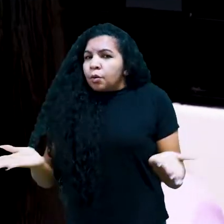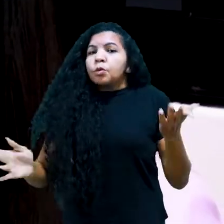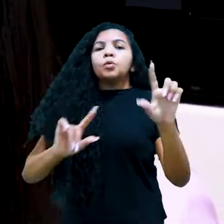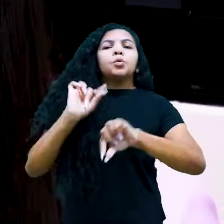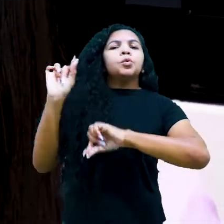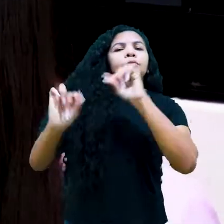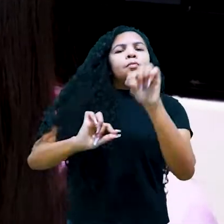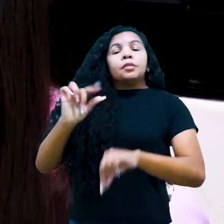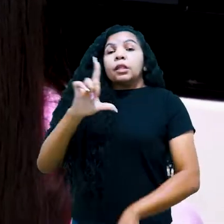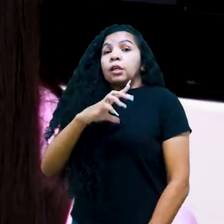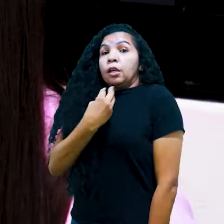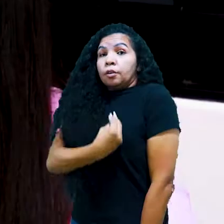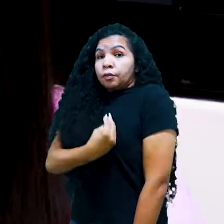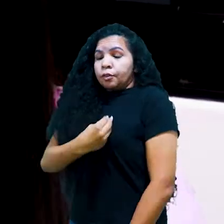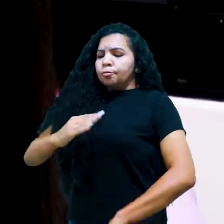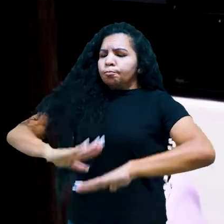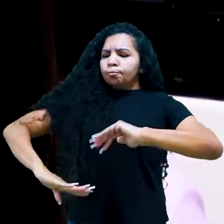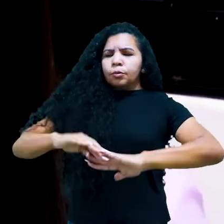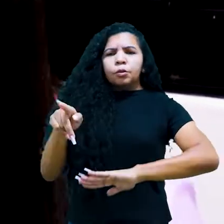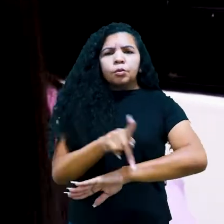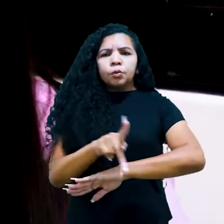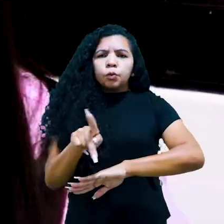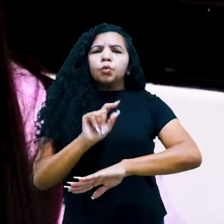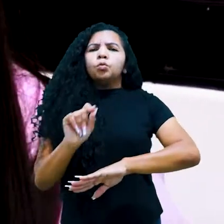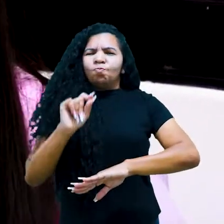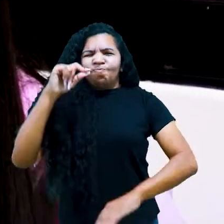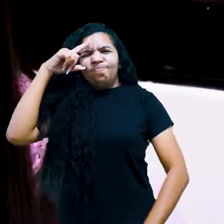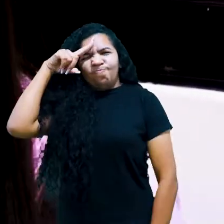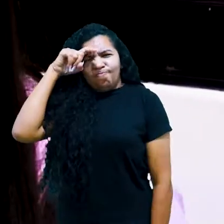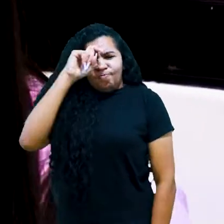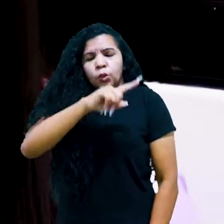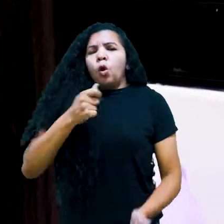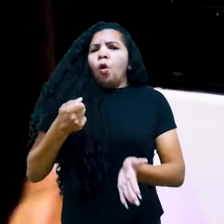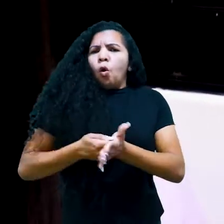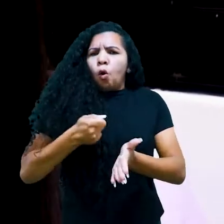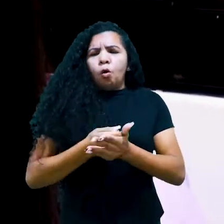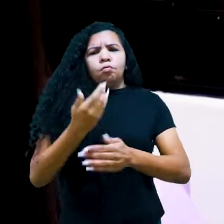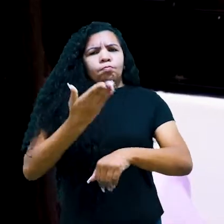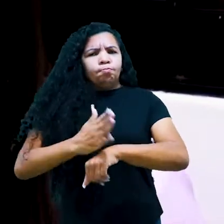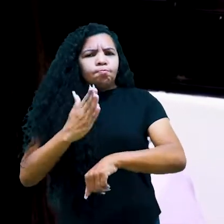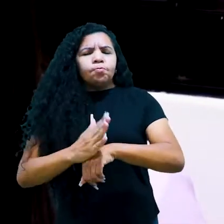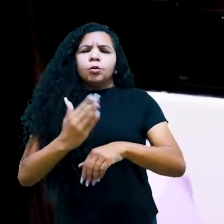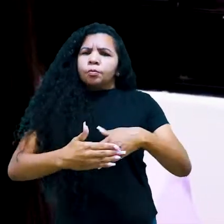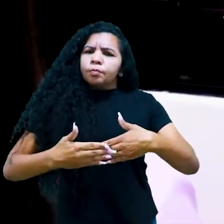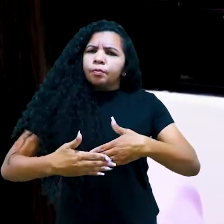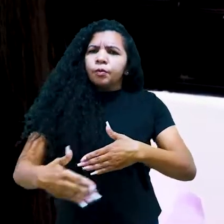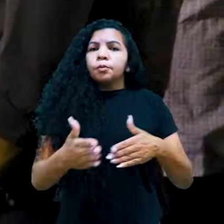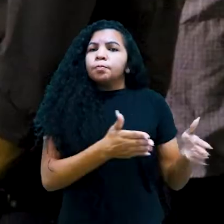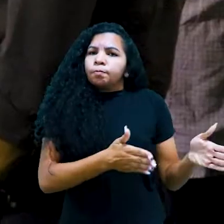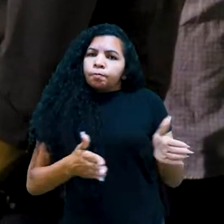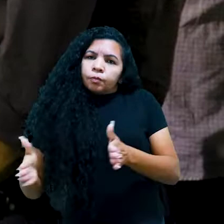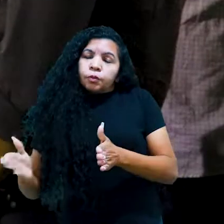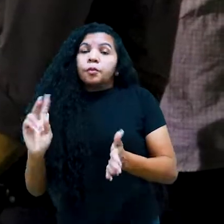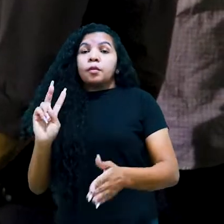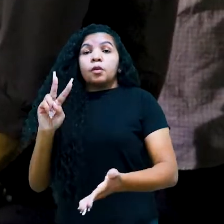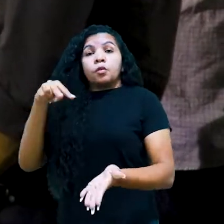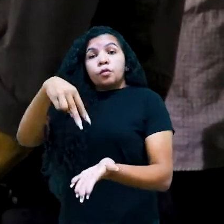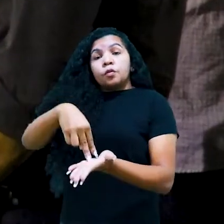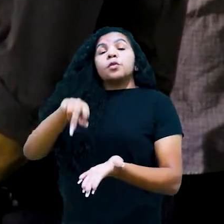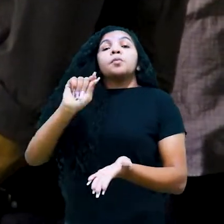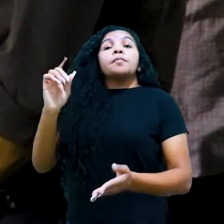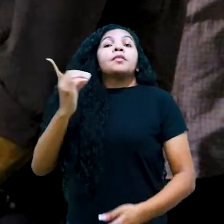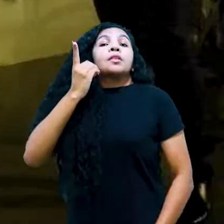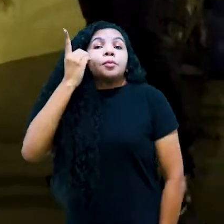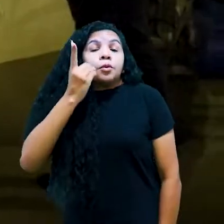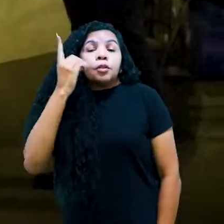sabe né que hoje em dia a a vida das professor é uma profissão difícil que exige a sua qualificação contínua na ocasião de